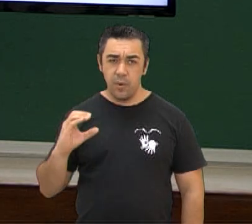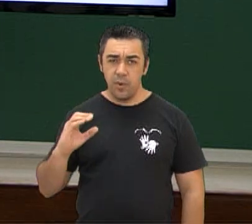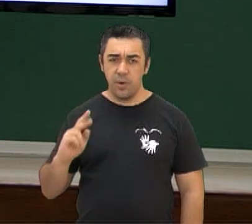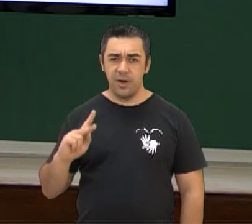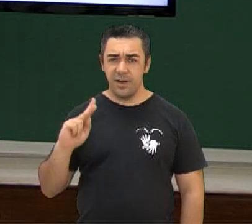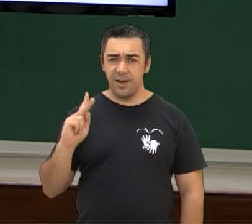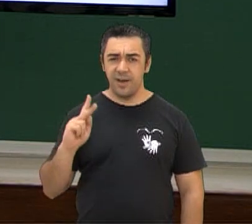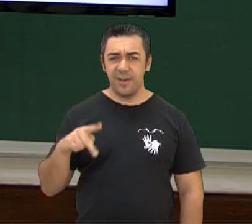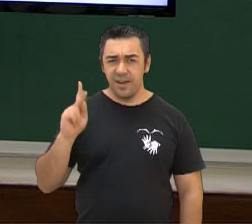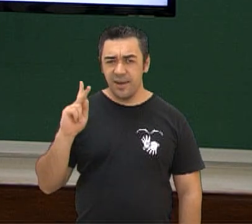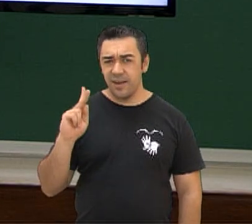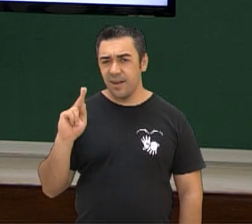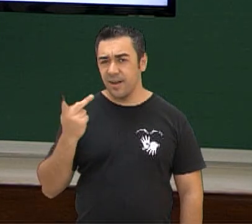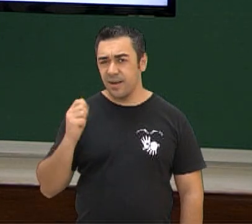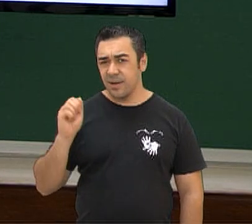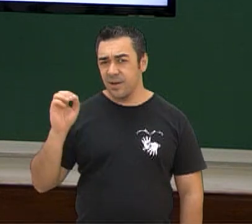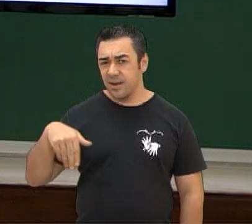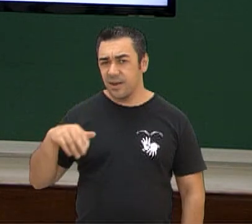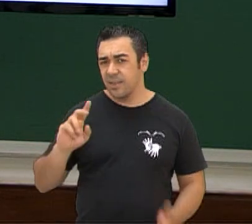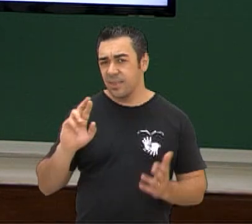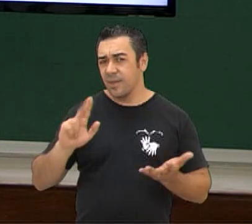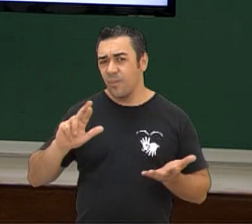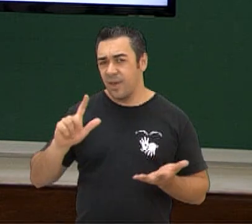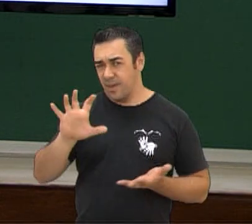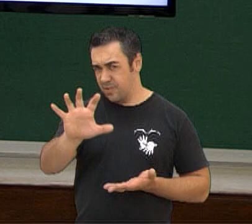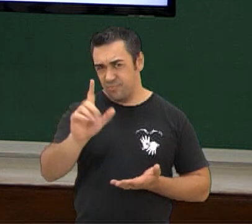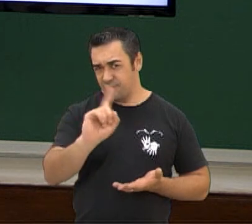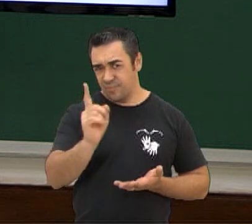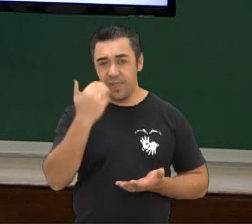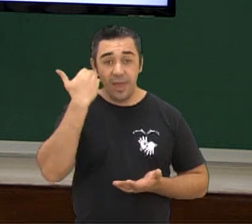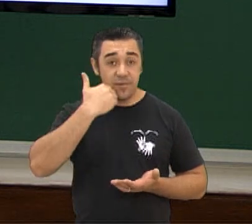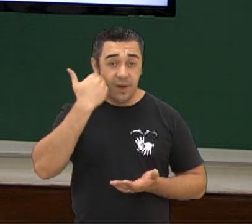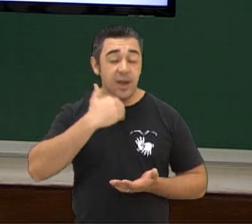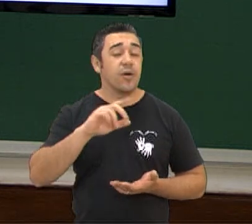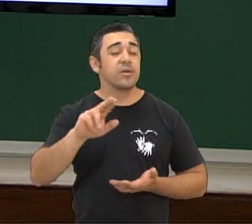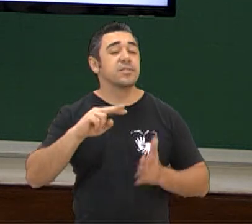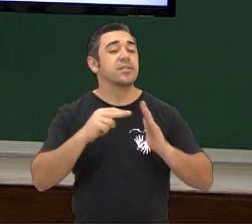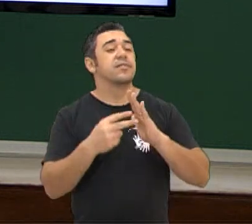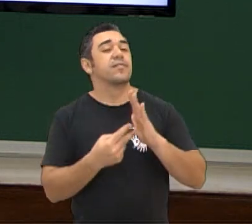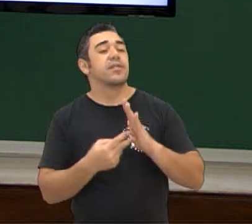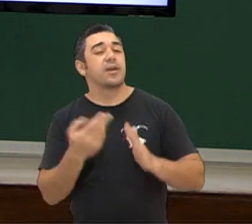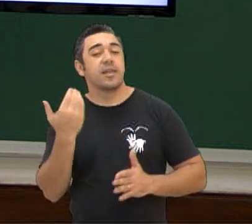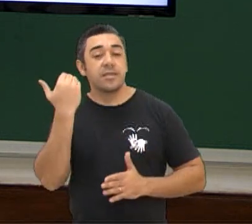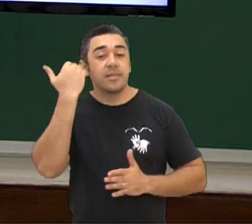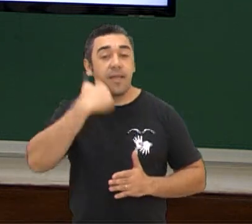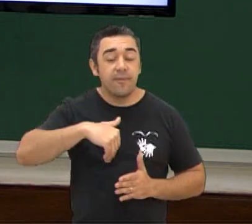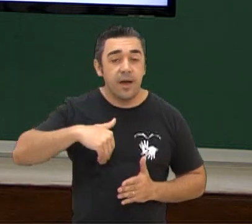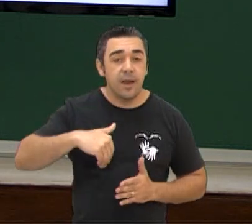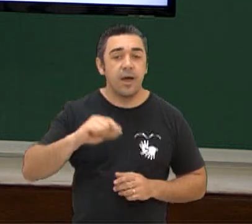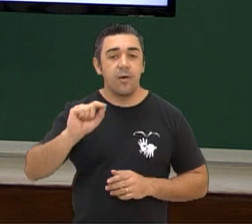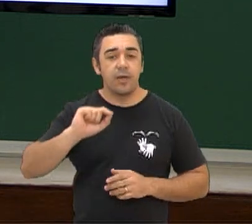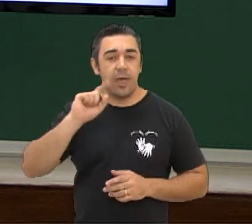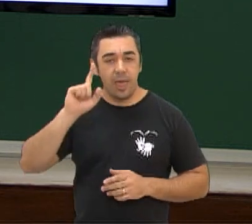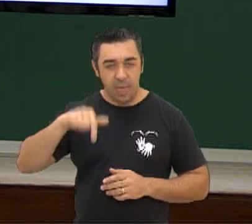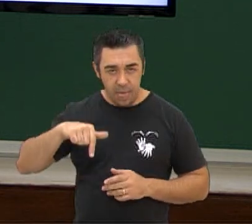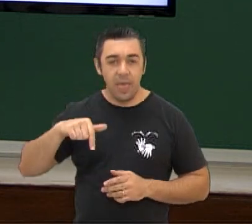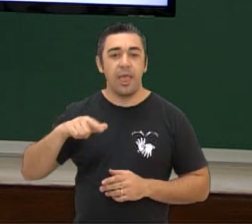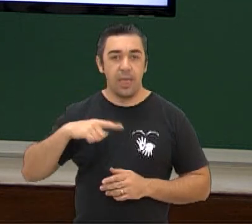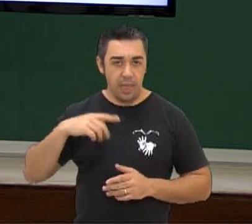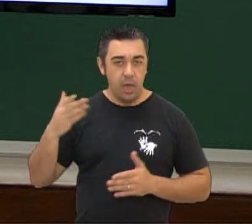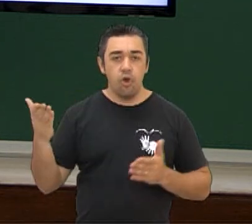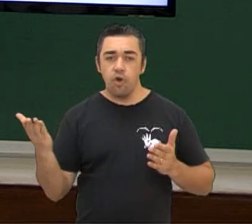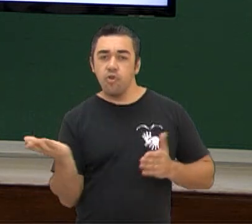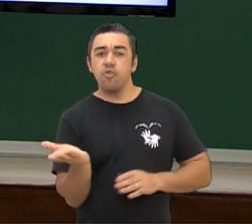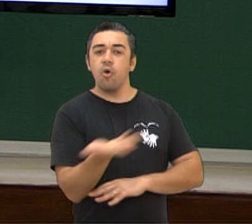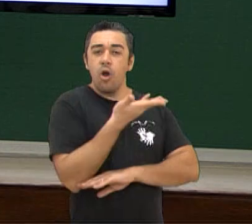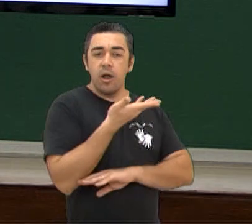barbinha assim? Não, não é esse tipo de navalha. Mas a navalha que Ockham está falando é sim uma navalha